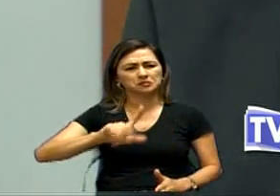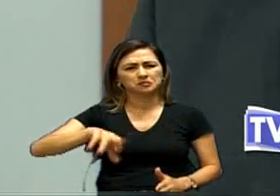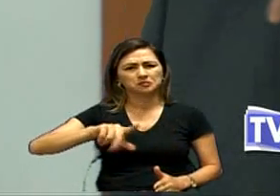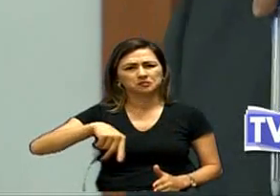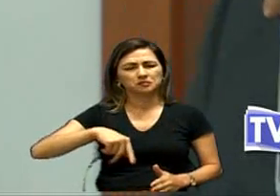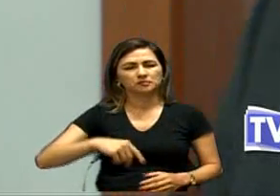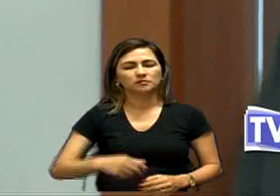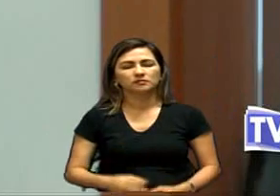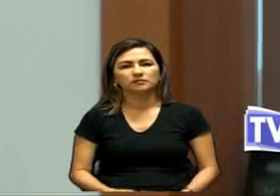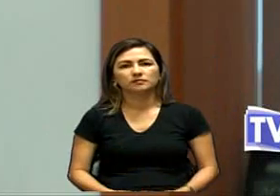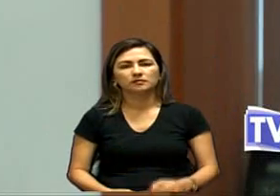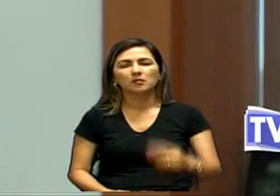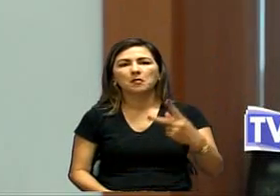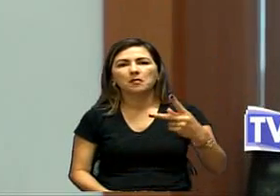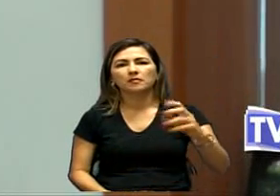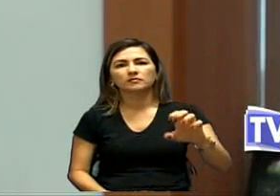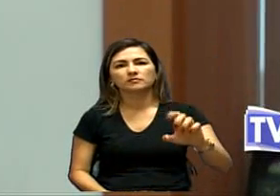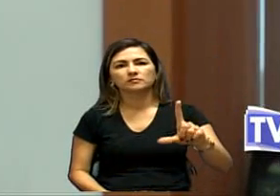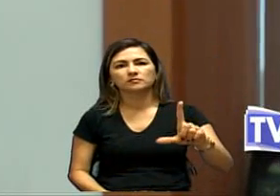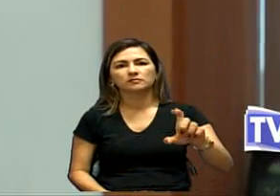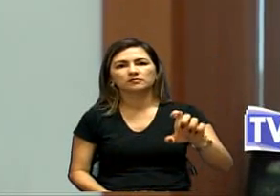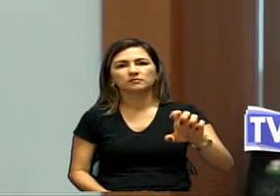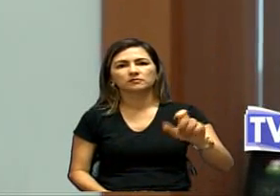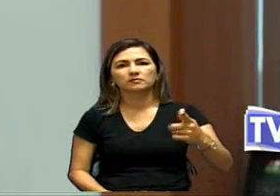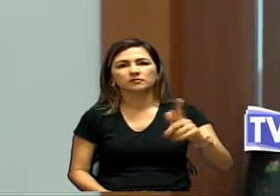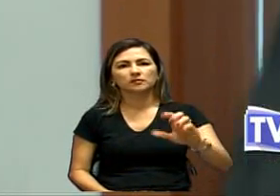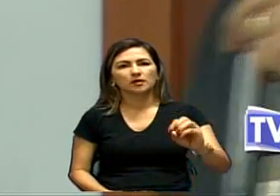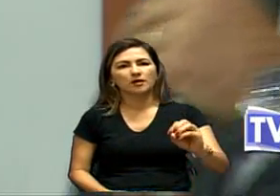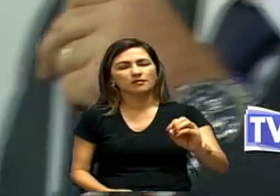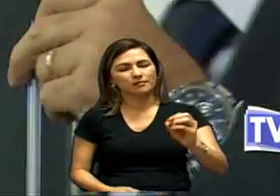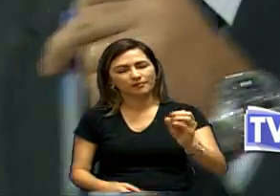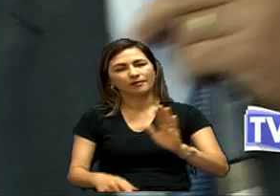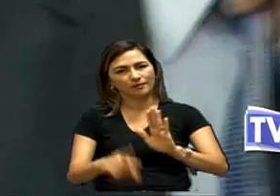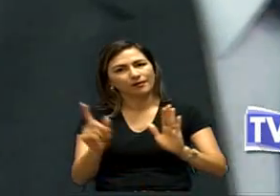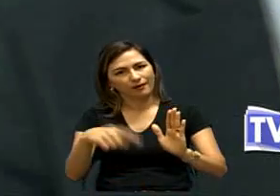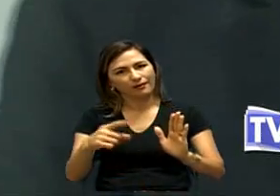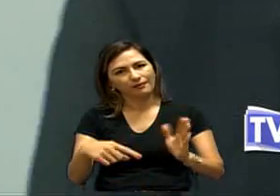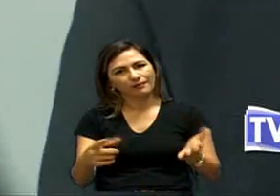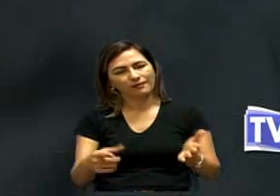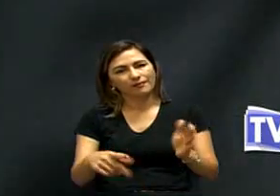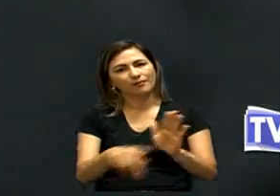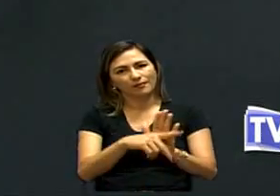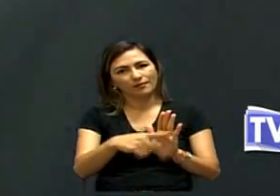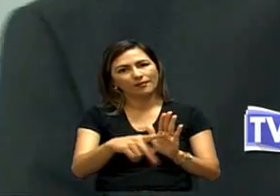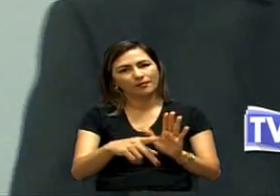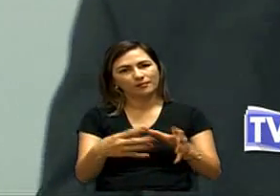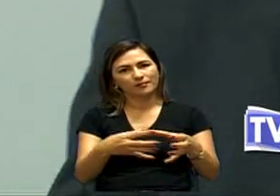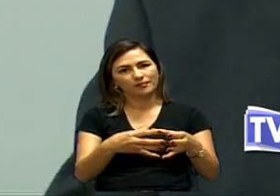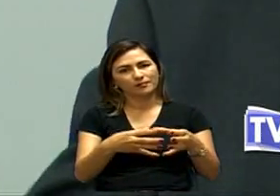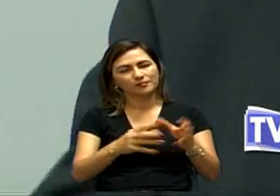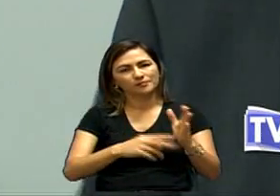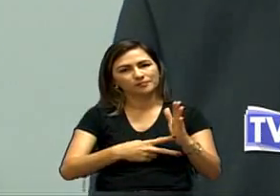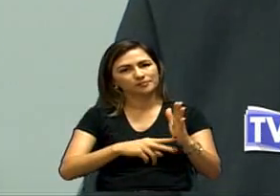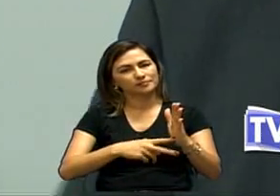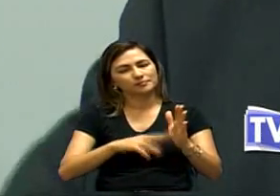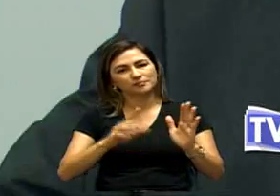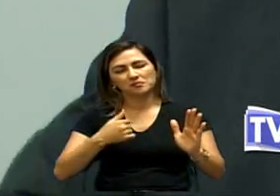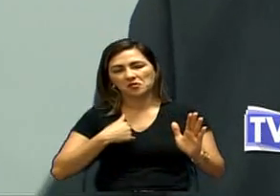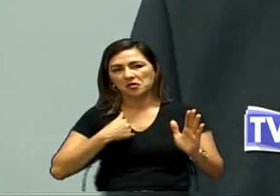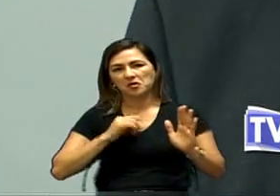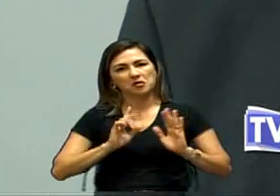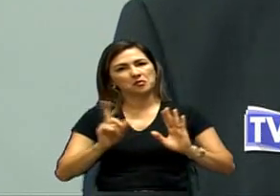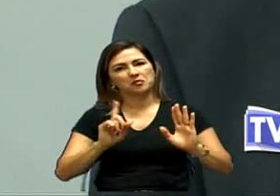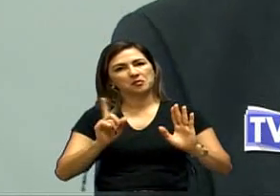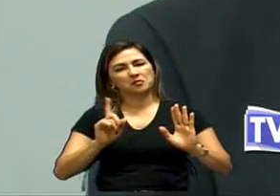Pelego é de sindicato, você tá equivocado. Não sou sindicalista, pô. Sindicalista que é